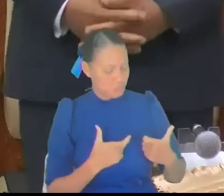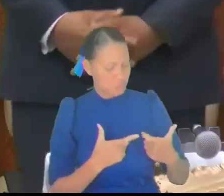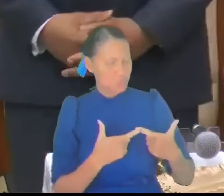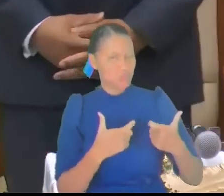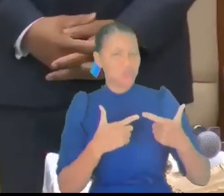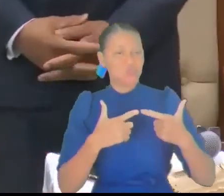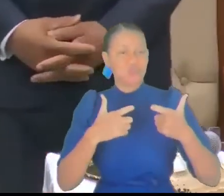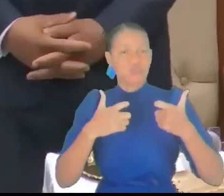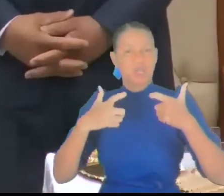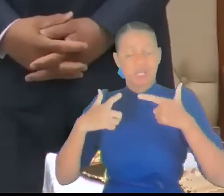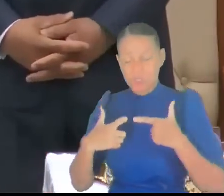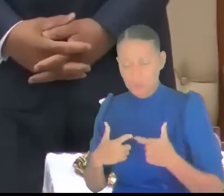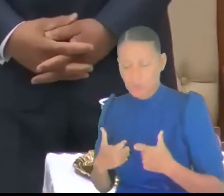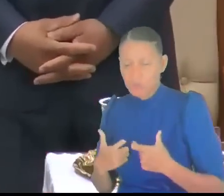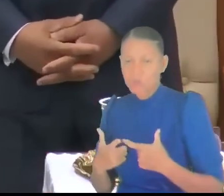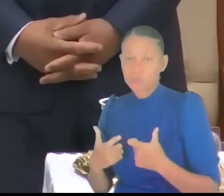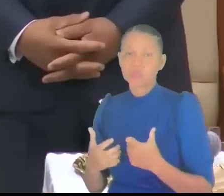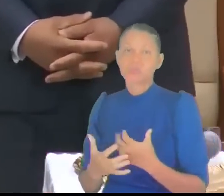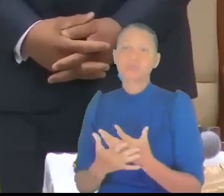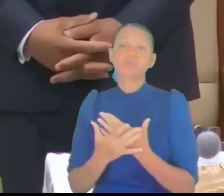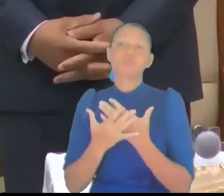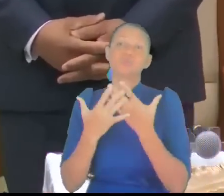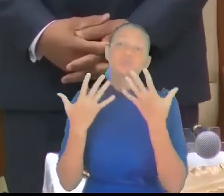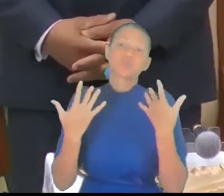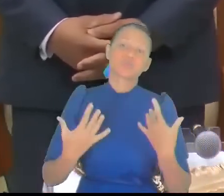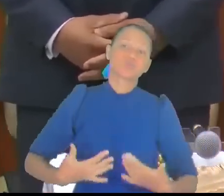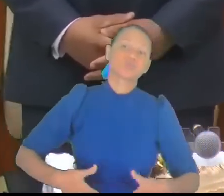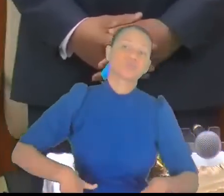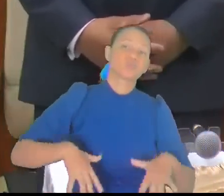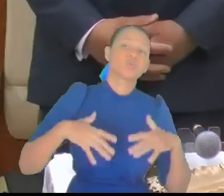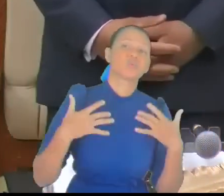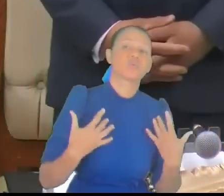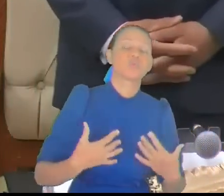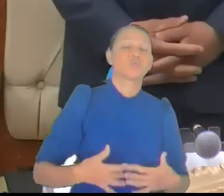com o furor do grande temporal,